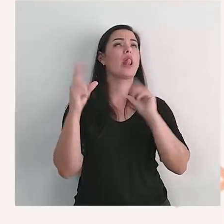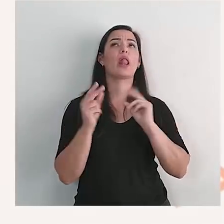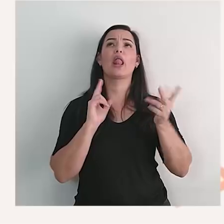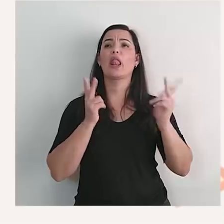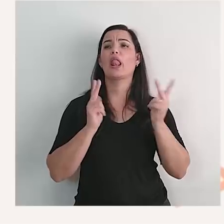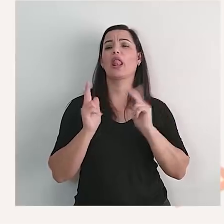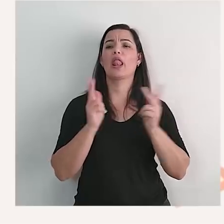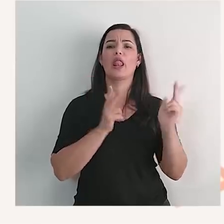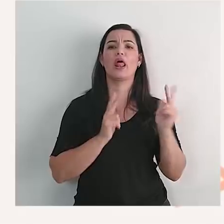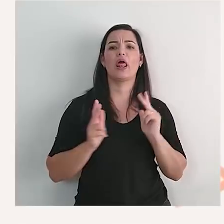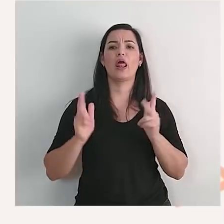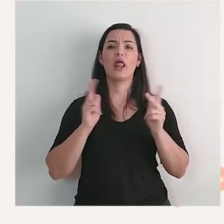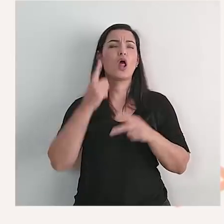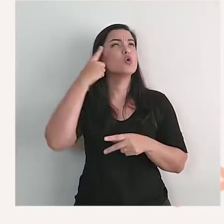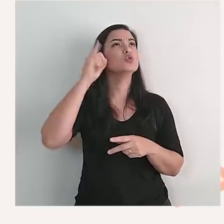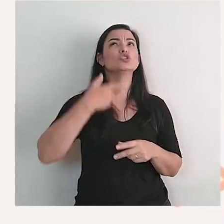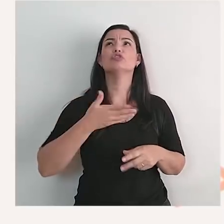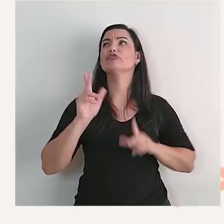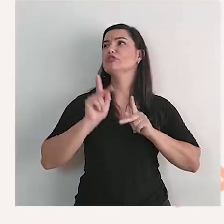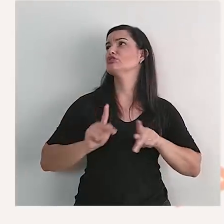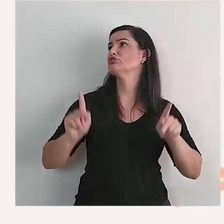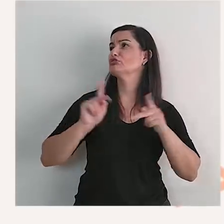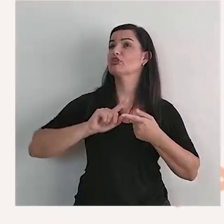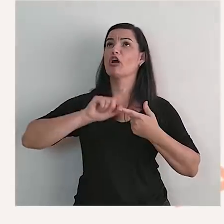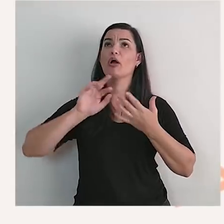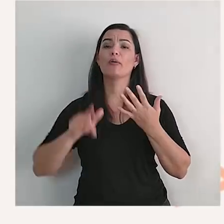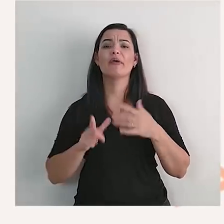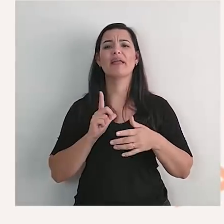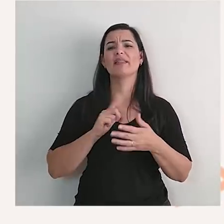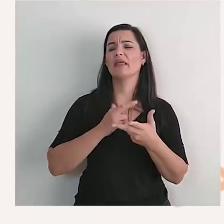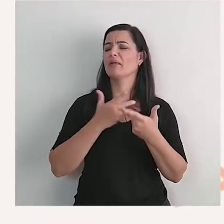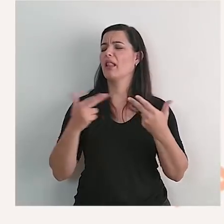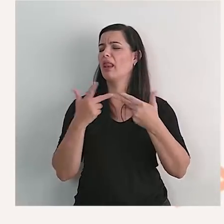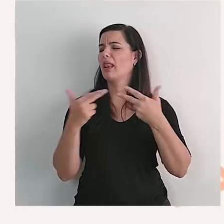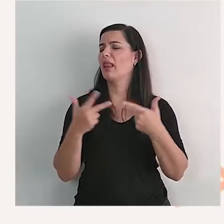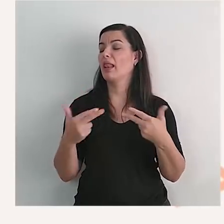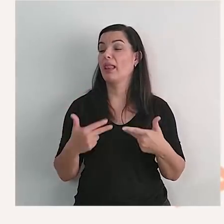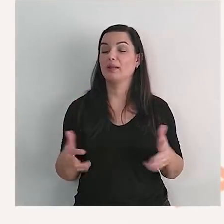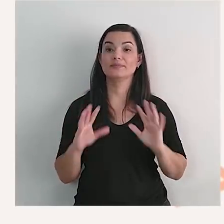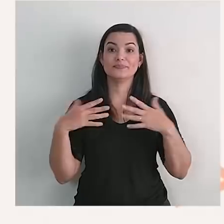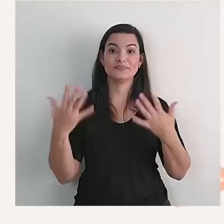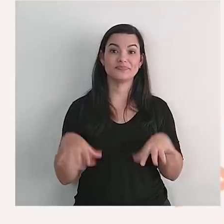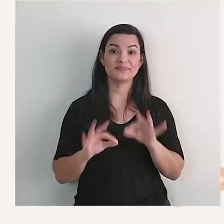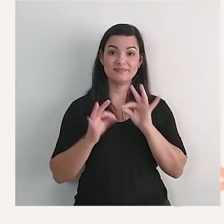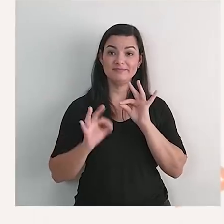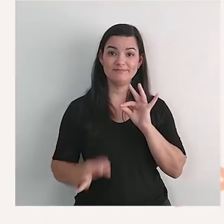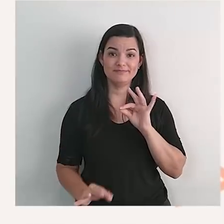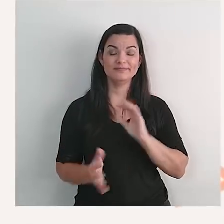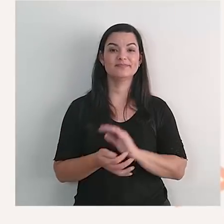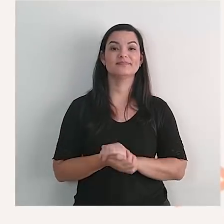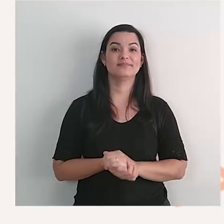blá blá blá blá blá blá, porque um dia eu fui no shopping e lá tinha blá blá blá blá blá blá blá blá blá.